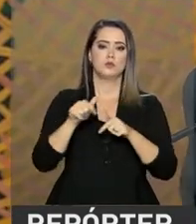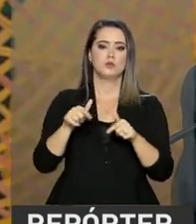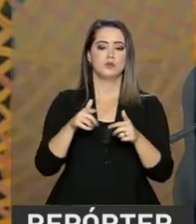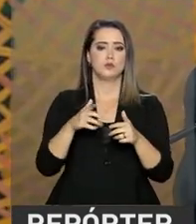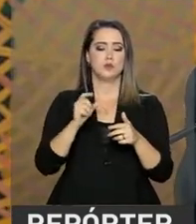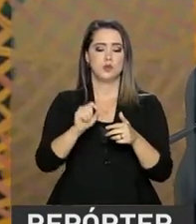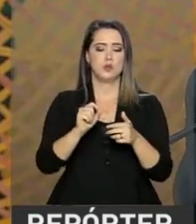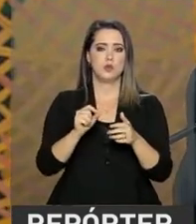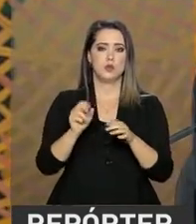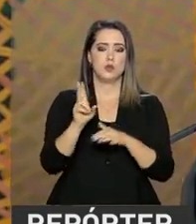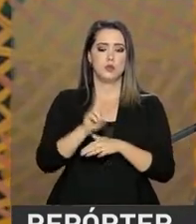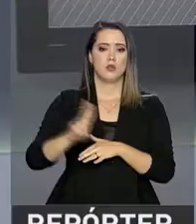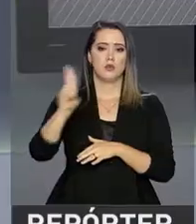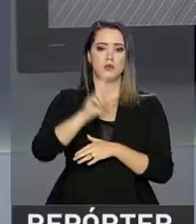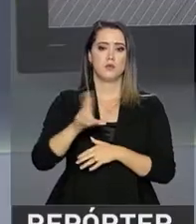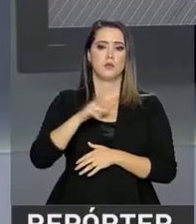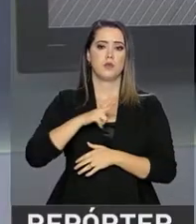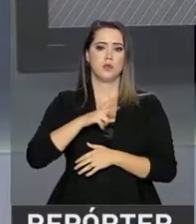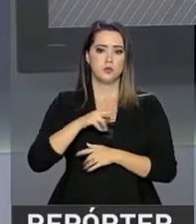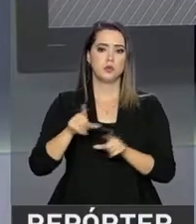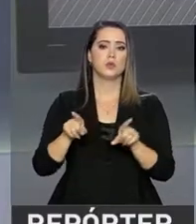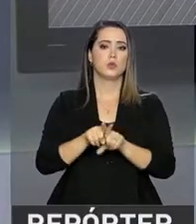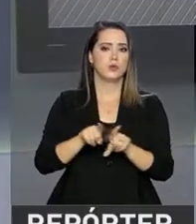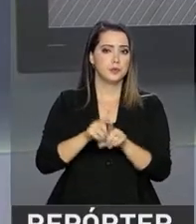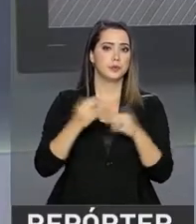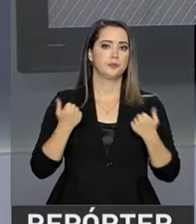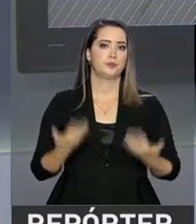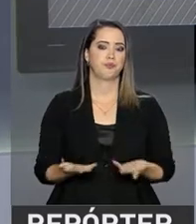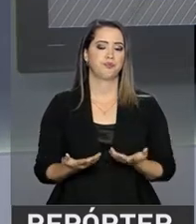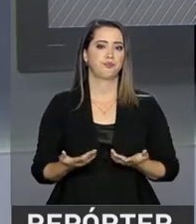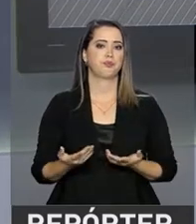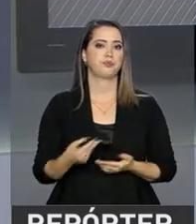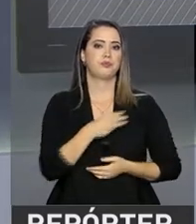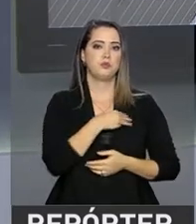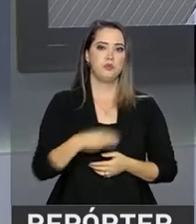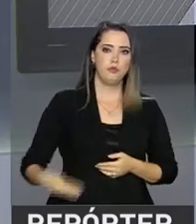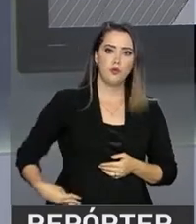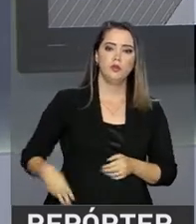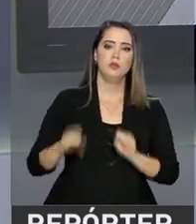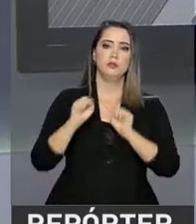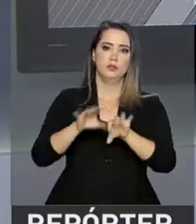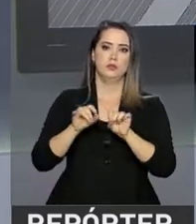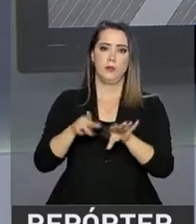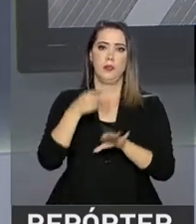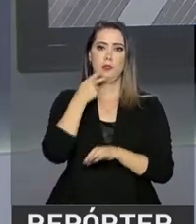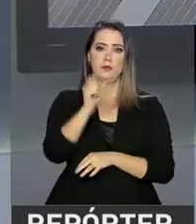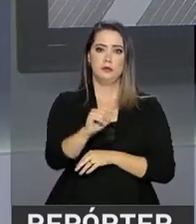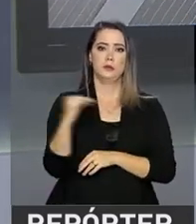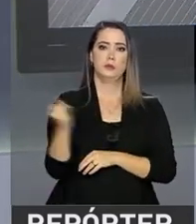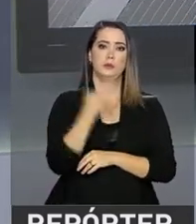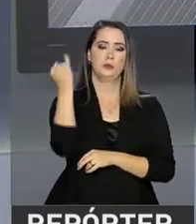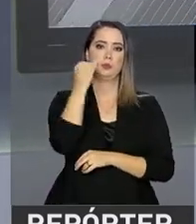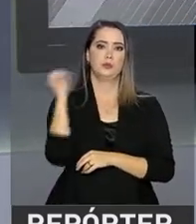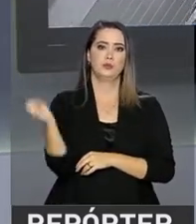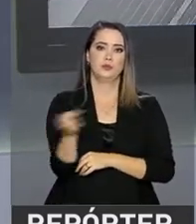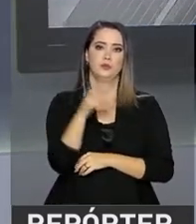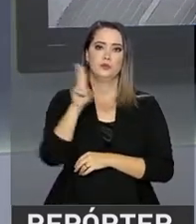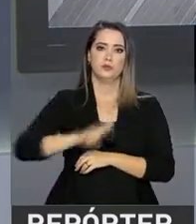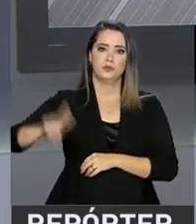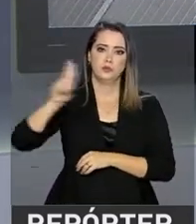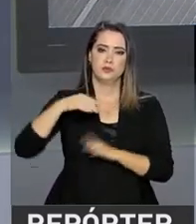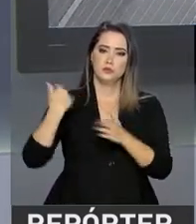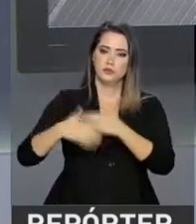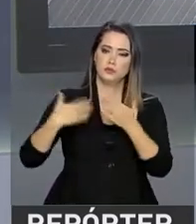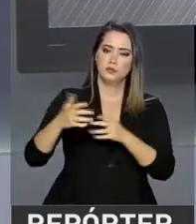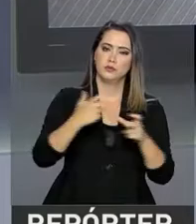particular em razão do fies já o ministro da educação o cl soares falou falou da importância dessas novas universidades